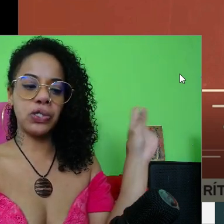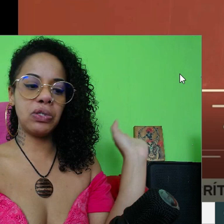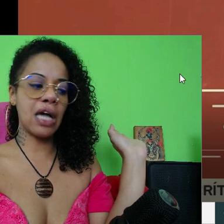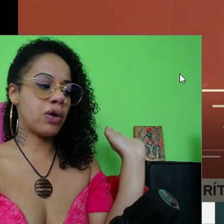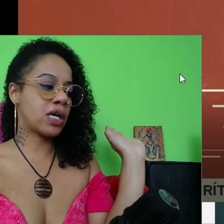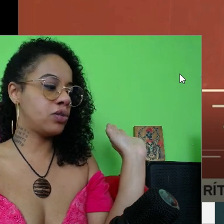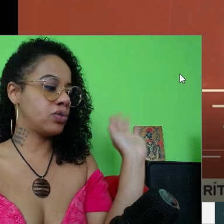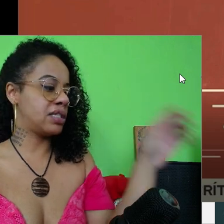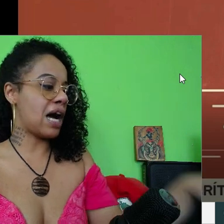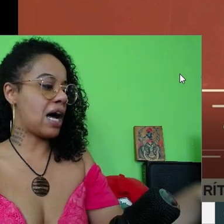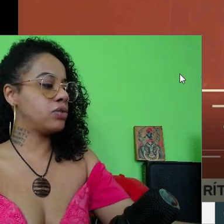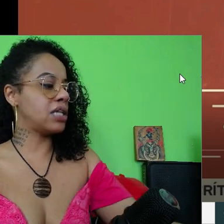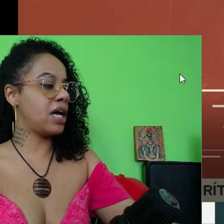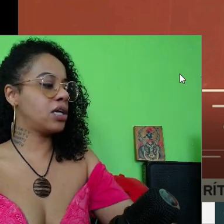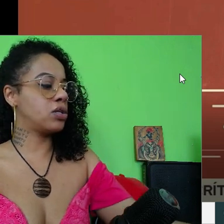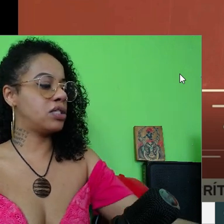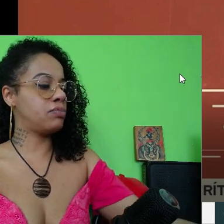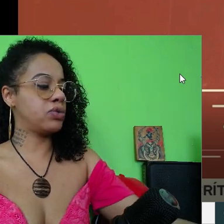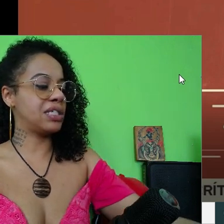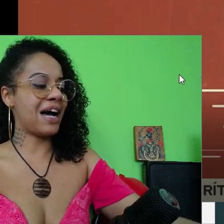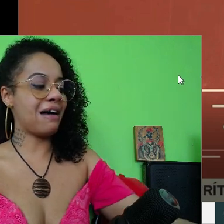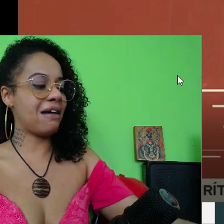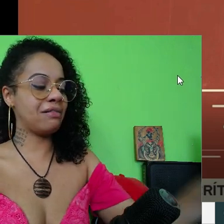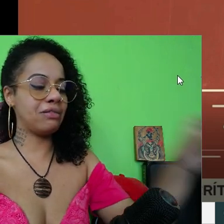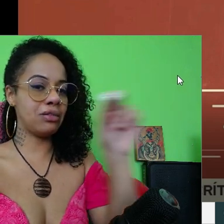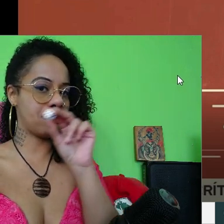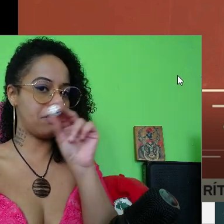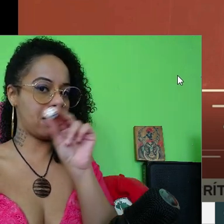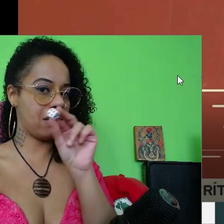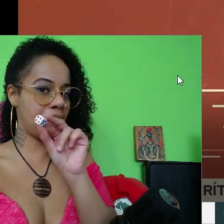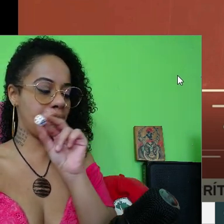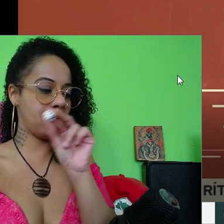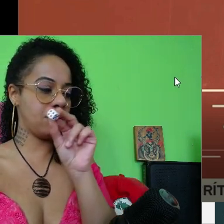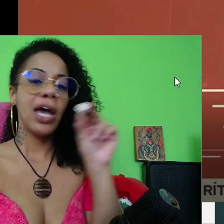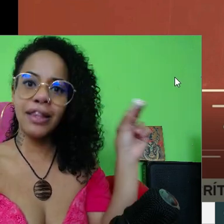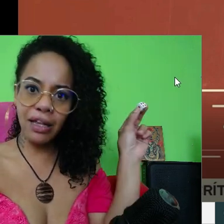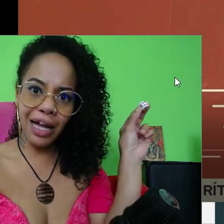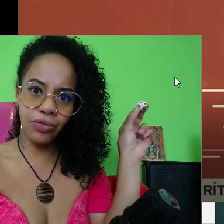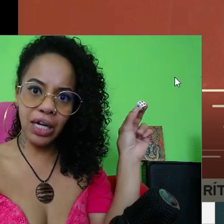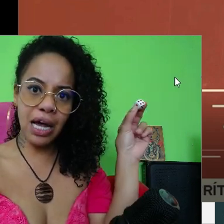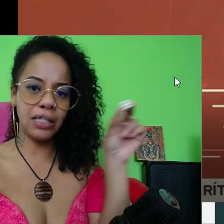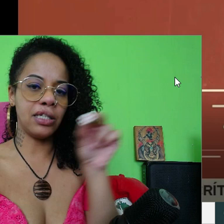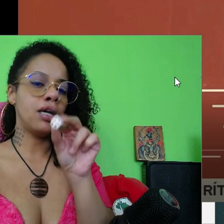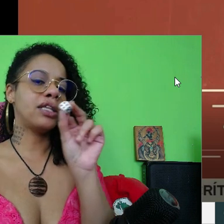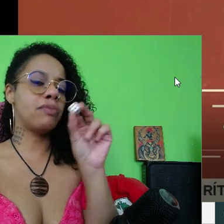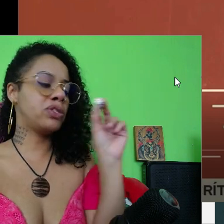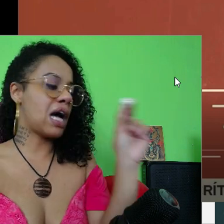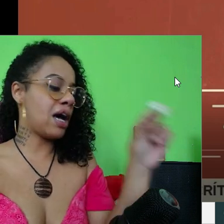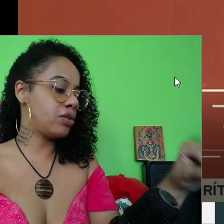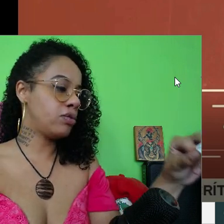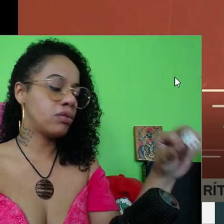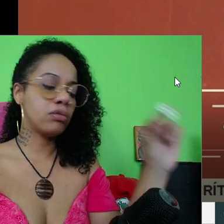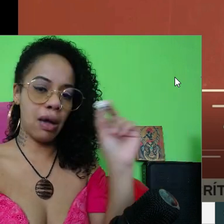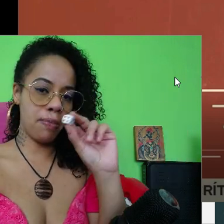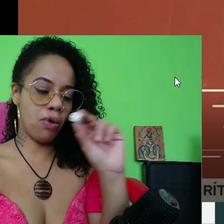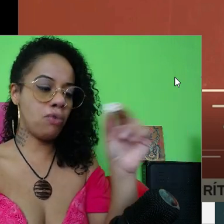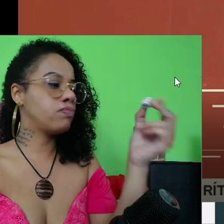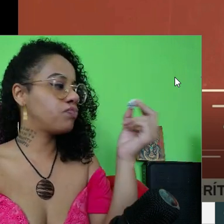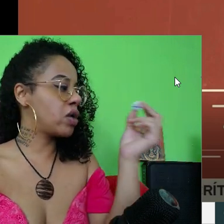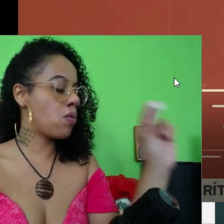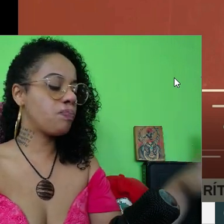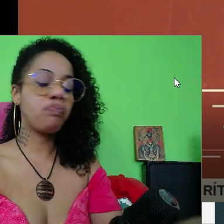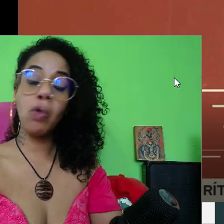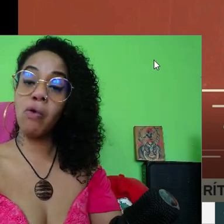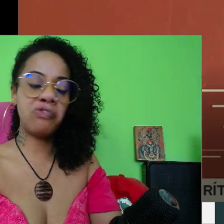qualquer coisa eu saco aqui dos dados né que nós temos dados também tem dado em casa temos dado Tá bom